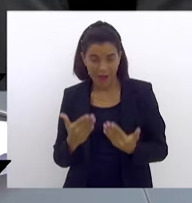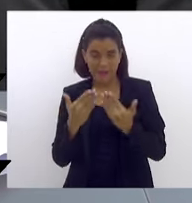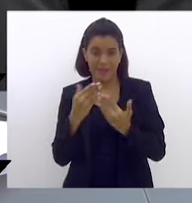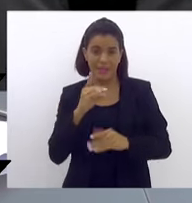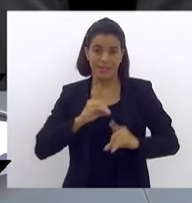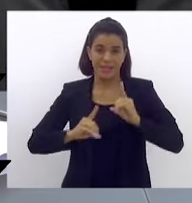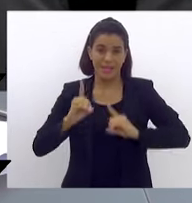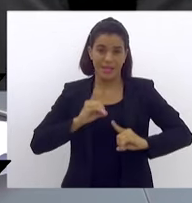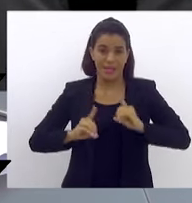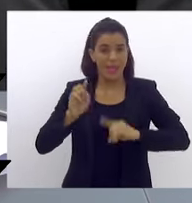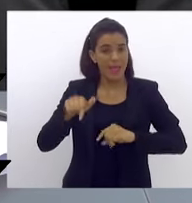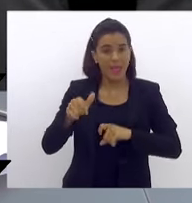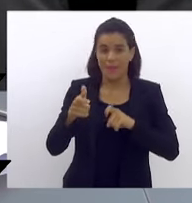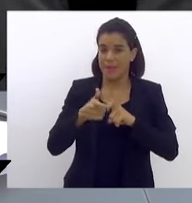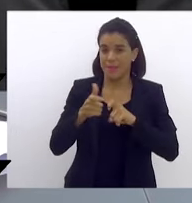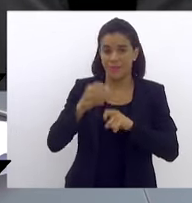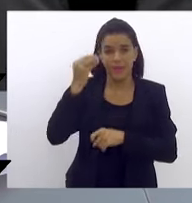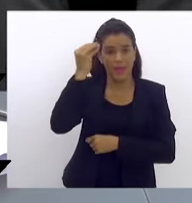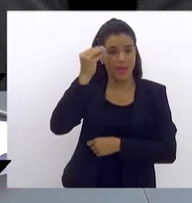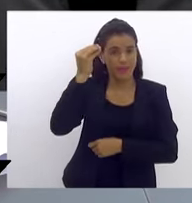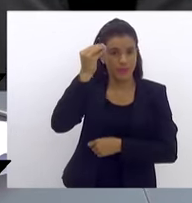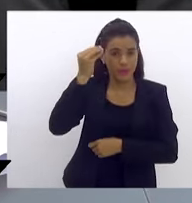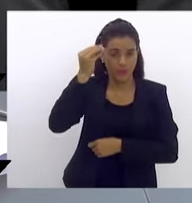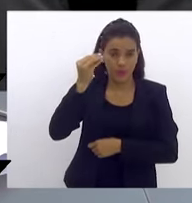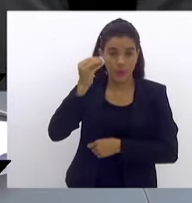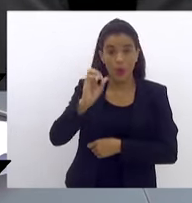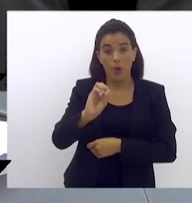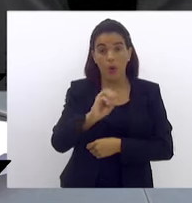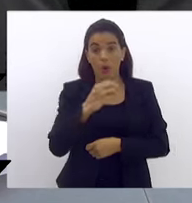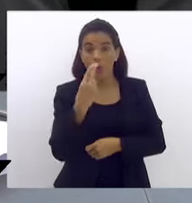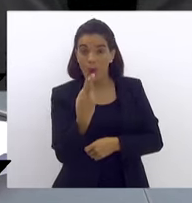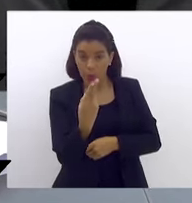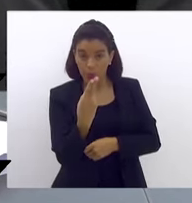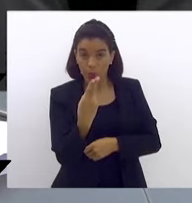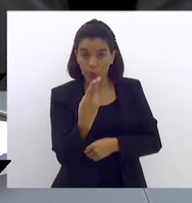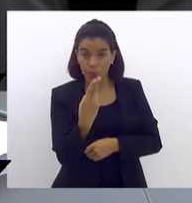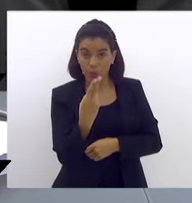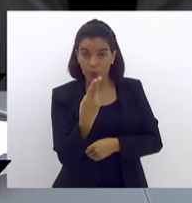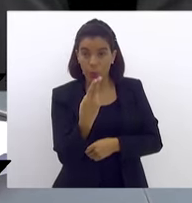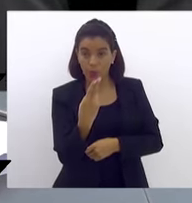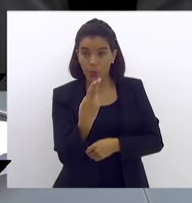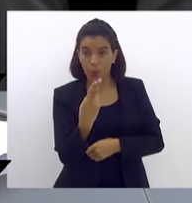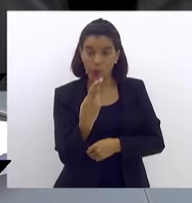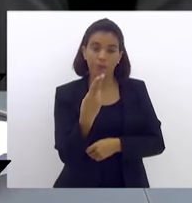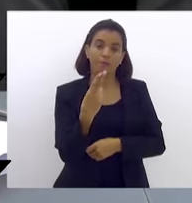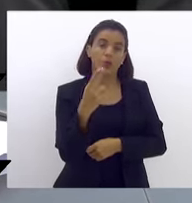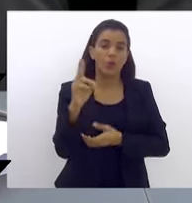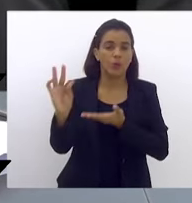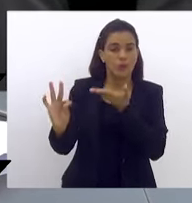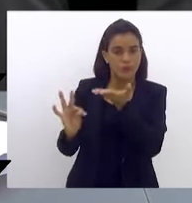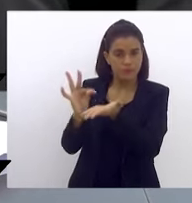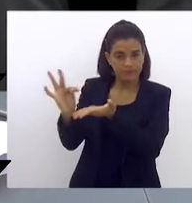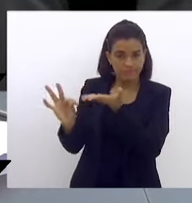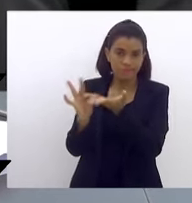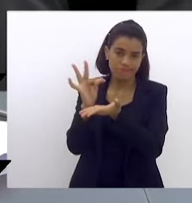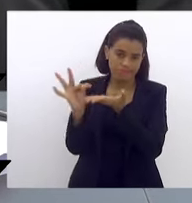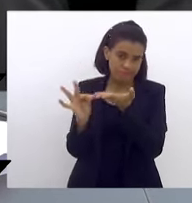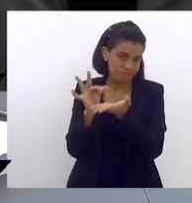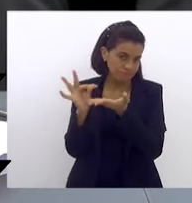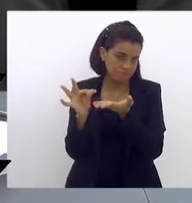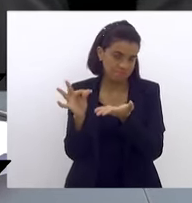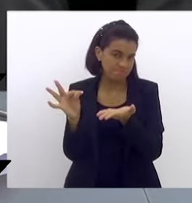médico psiquiatra né ou ou os terapeutas né Sem